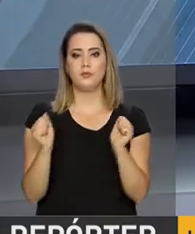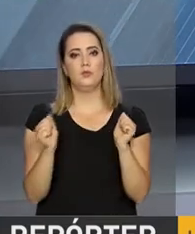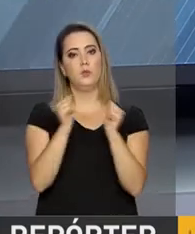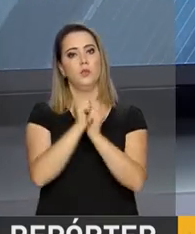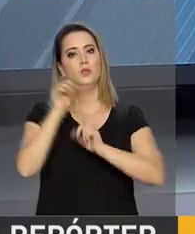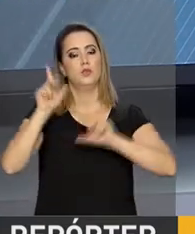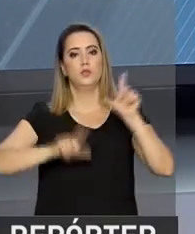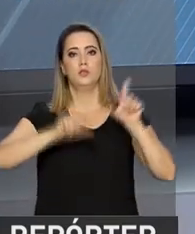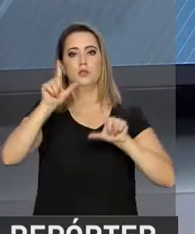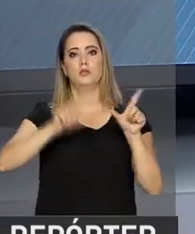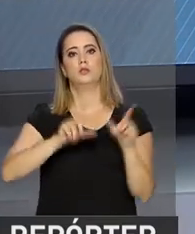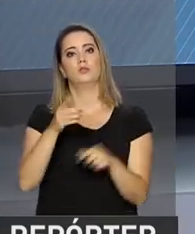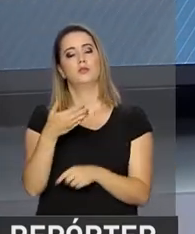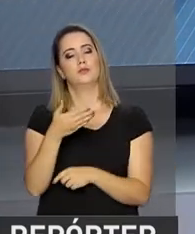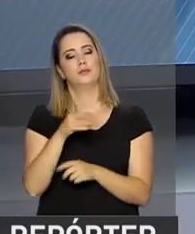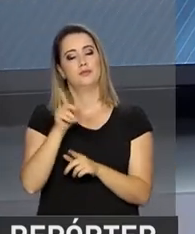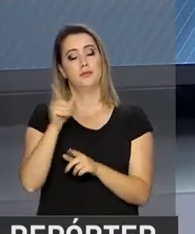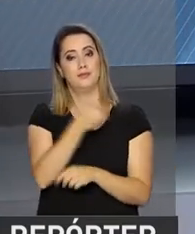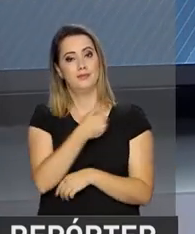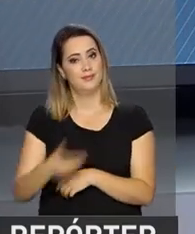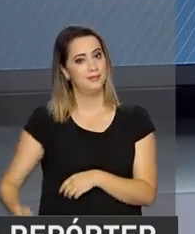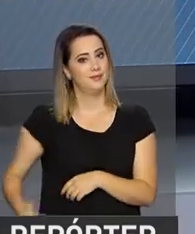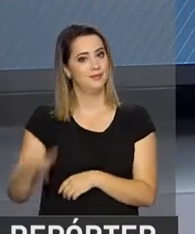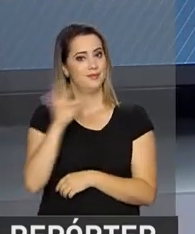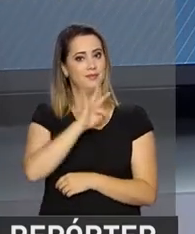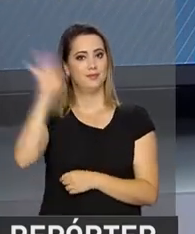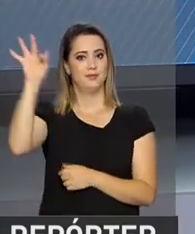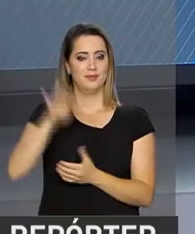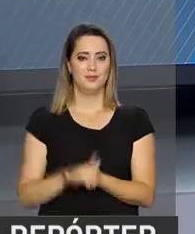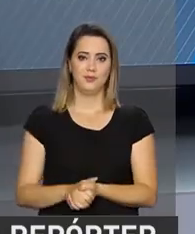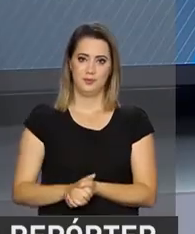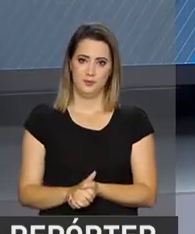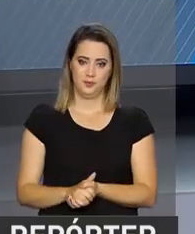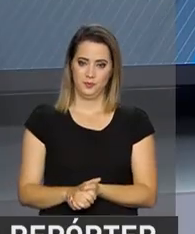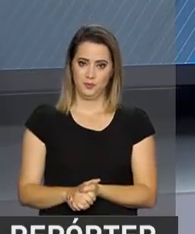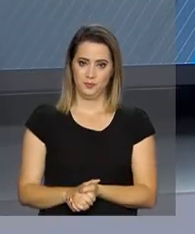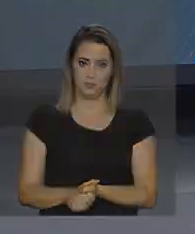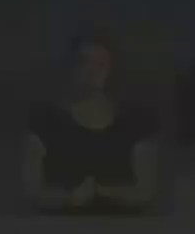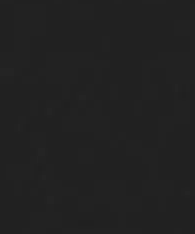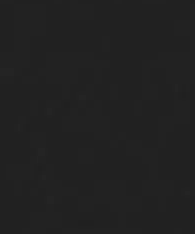pra você e continue com a gente na nbr a tv do governo federal